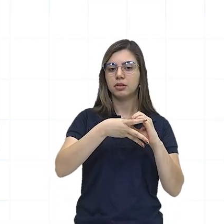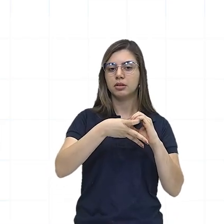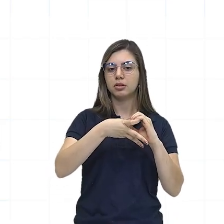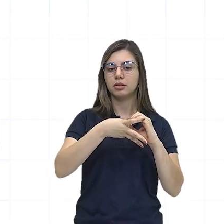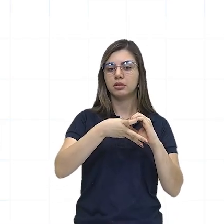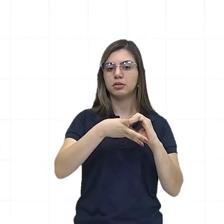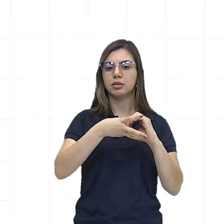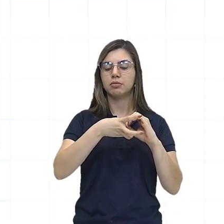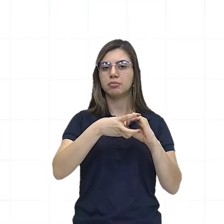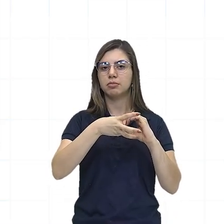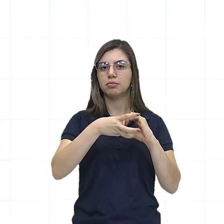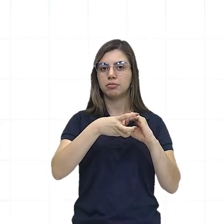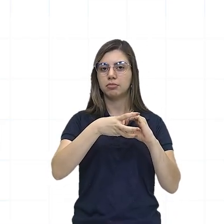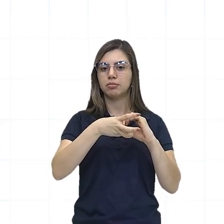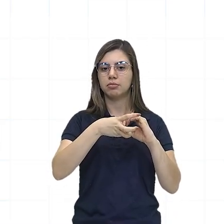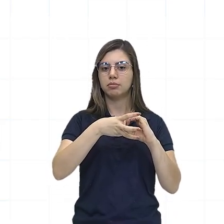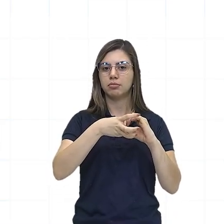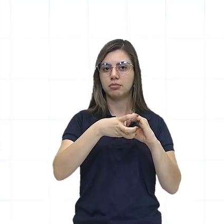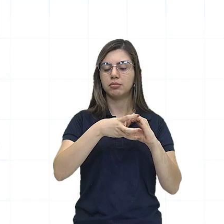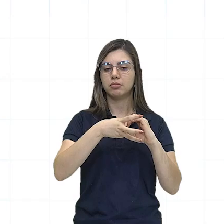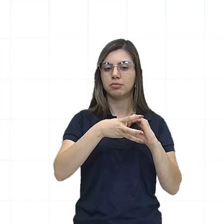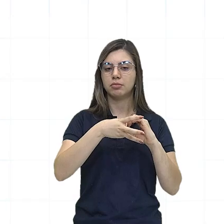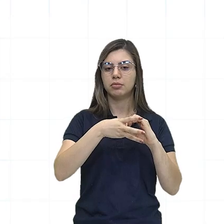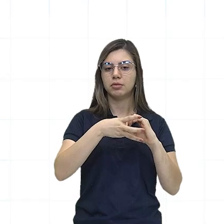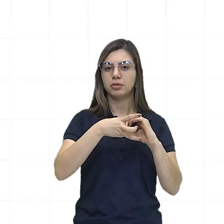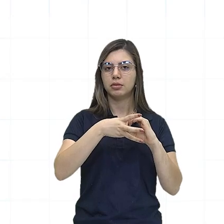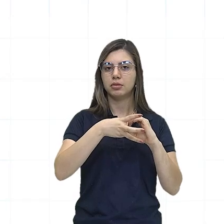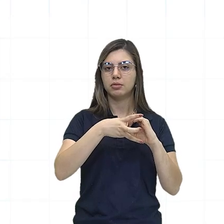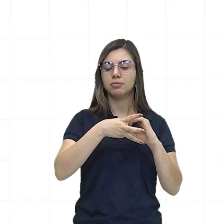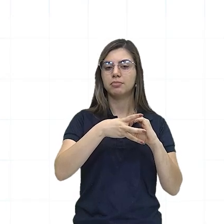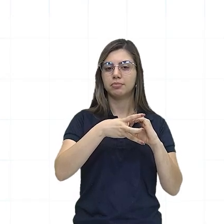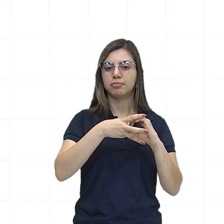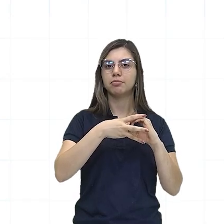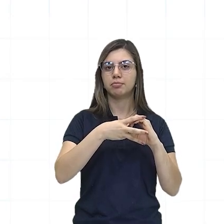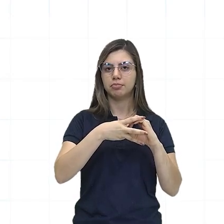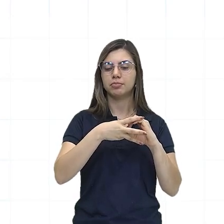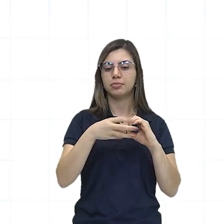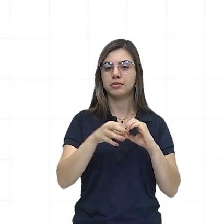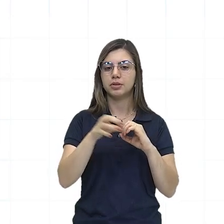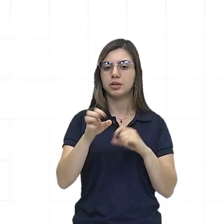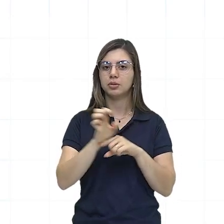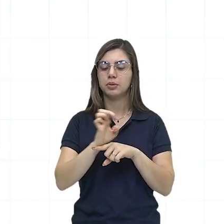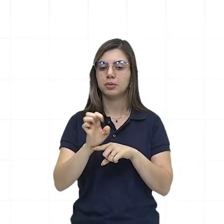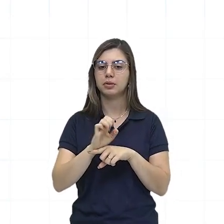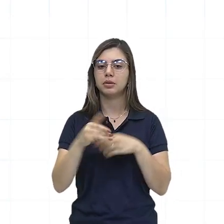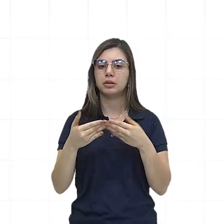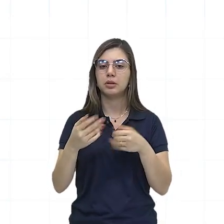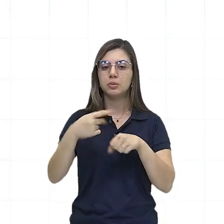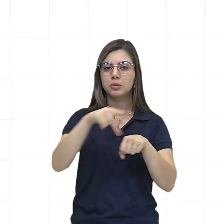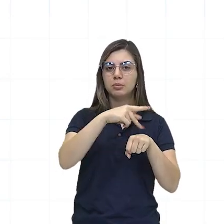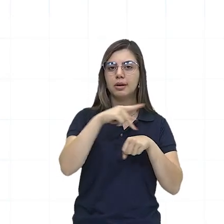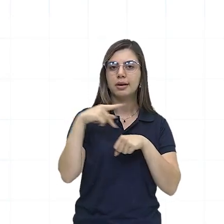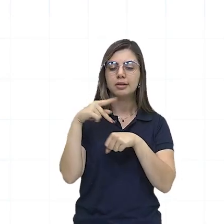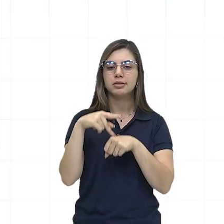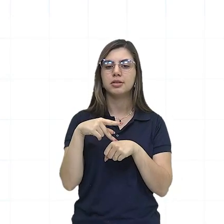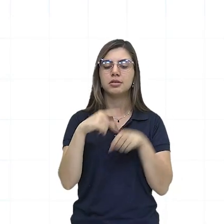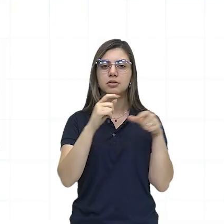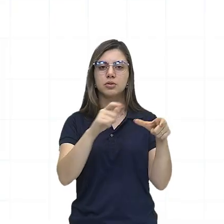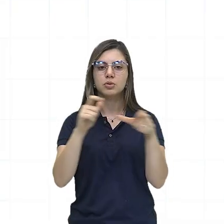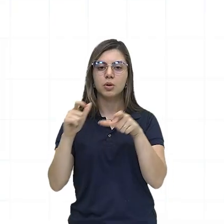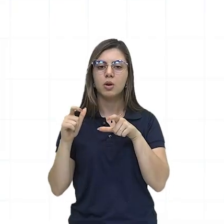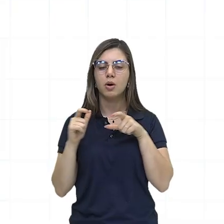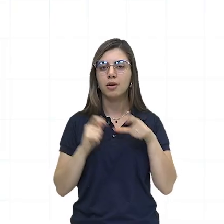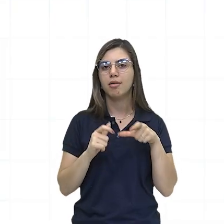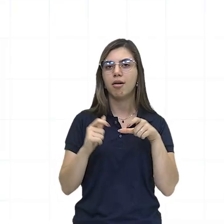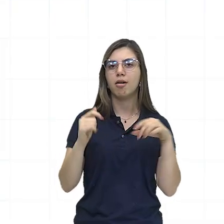Capricórnio, e aí próxima à linha do Equador. Então, os países, os lugares